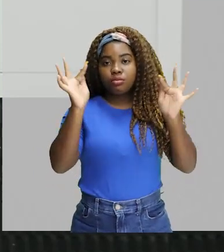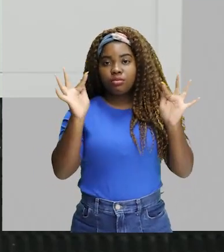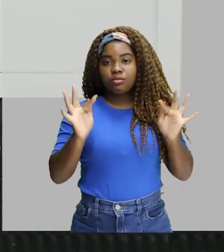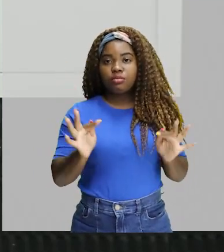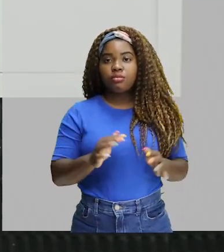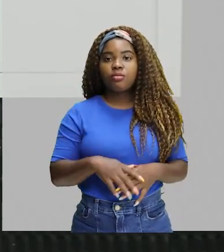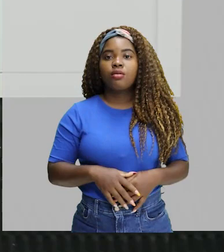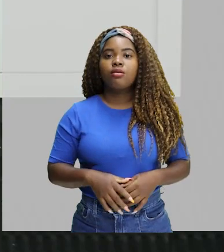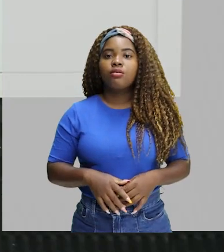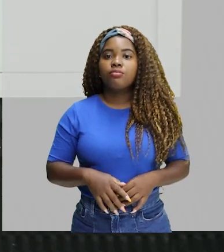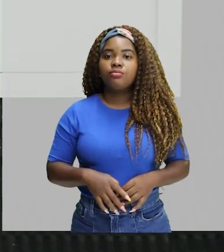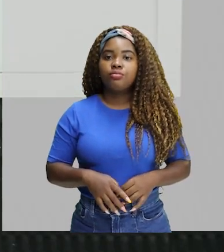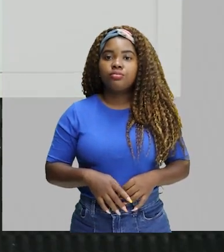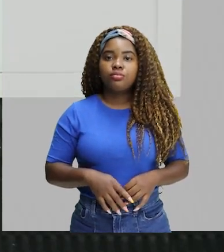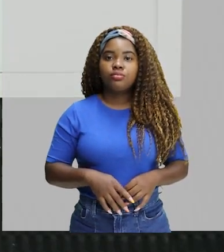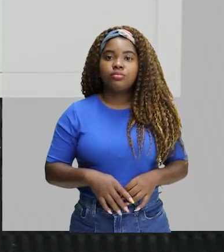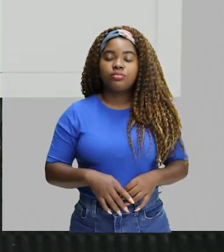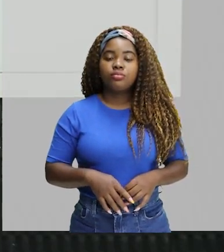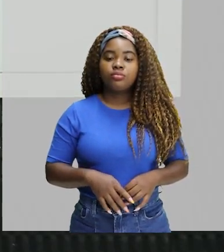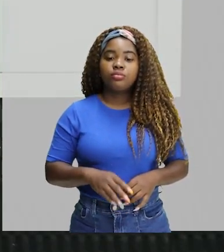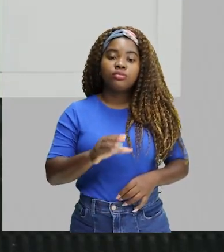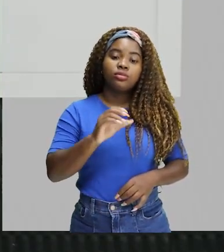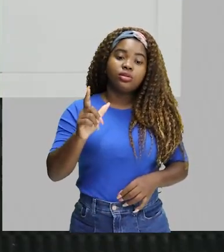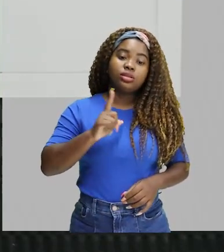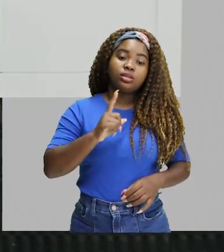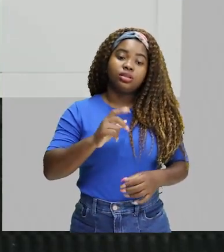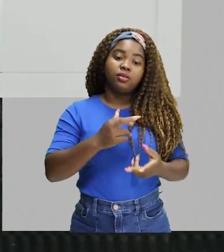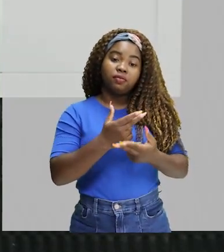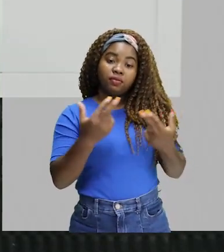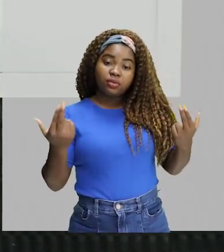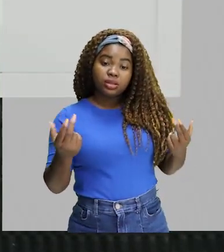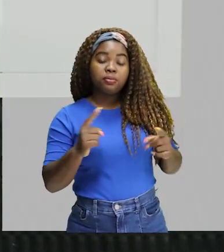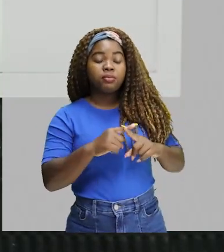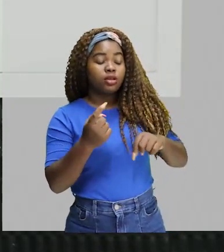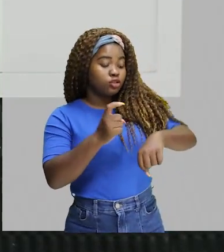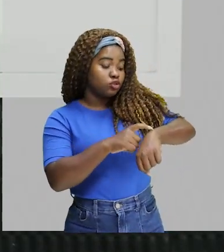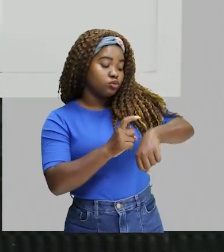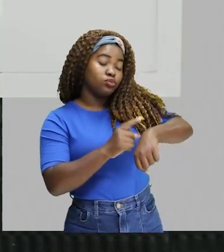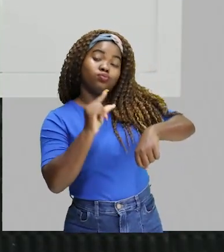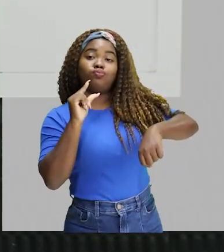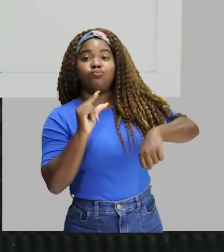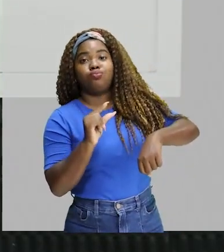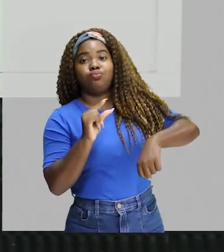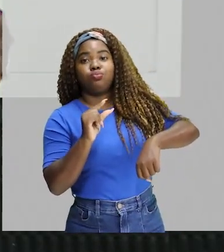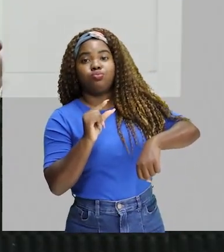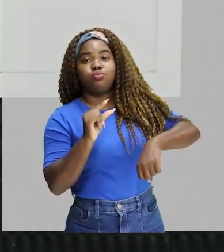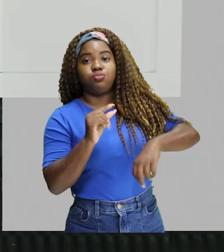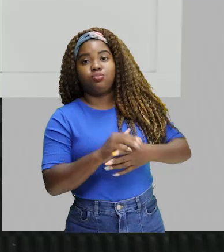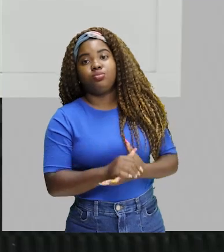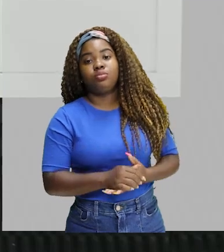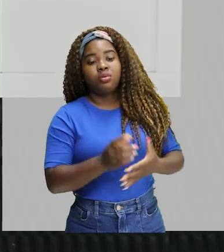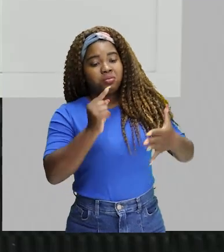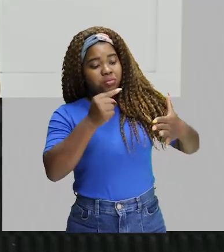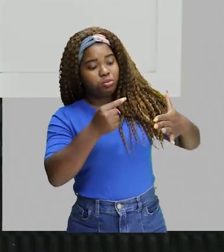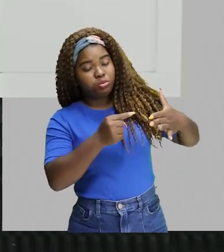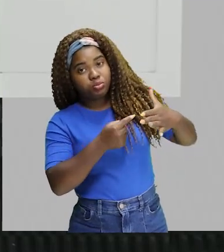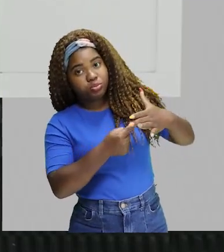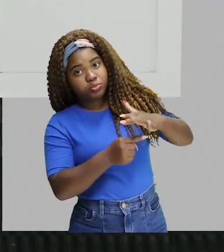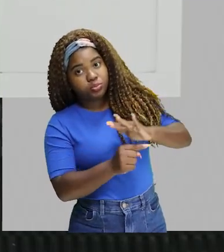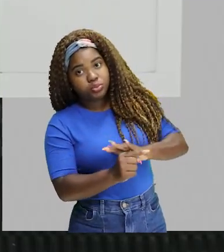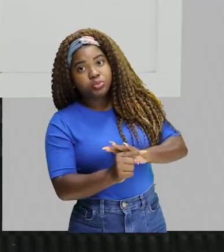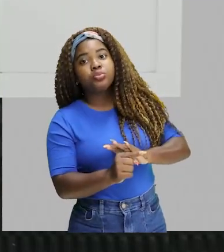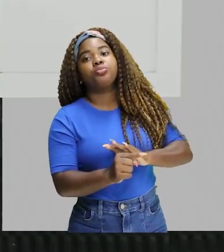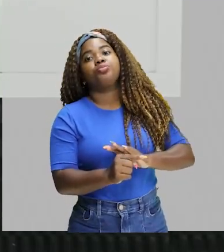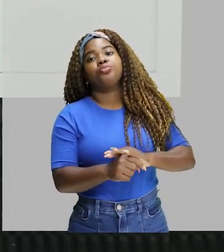felicidade. Amores, obviamente tem mais coisa aqui, mas o nosso tempo não deixa, a gente está fazendo aqui um apanhado